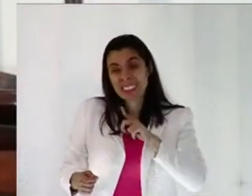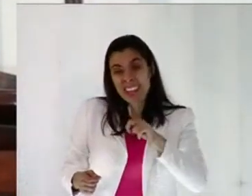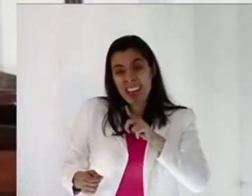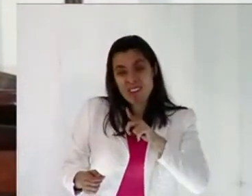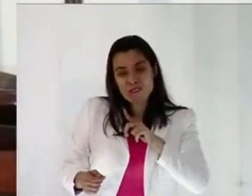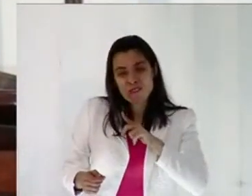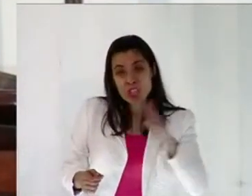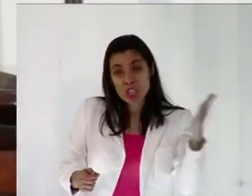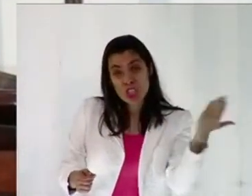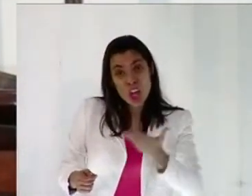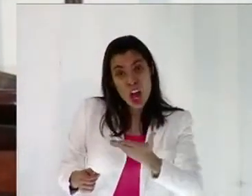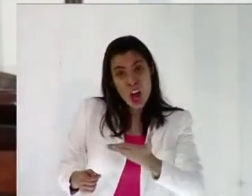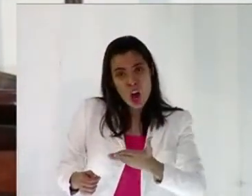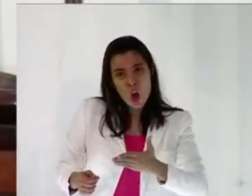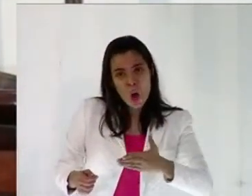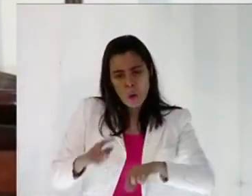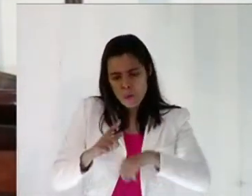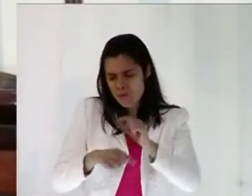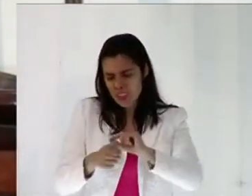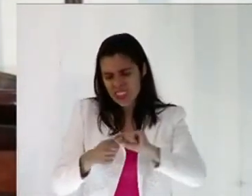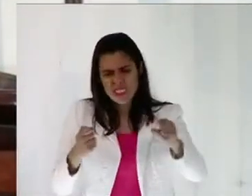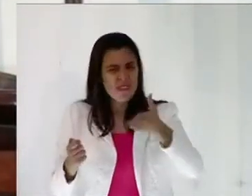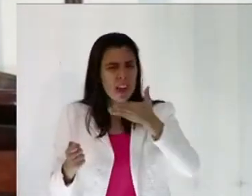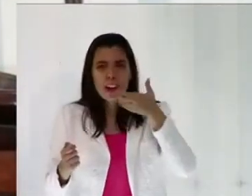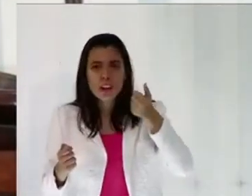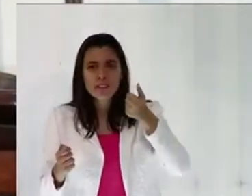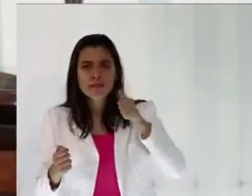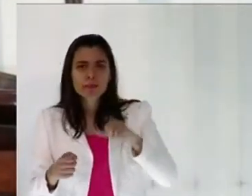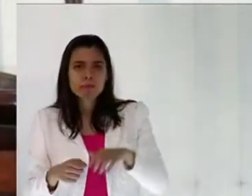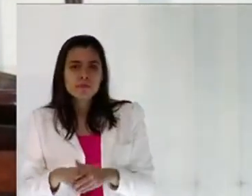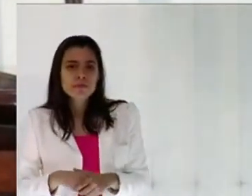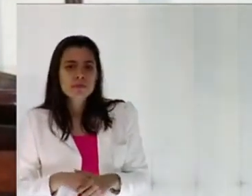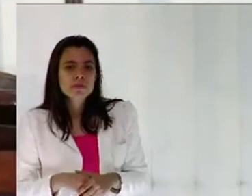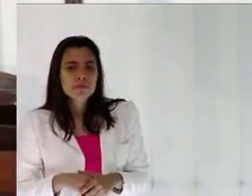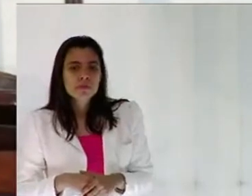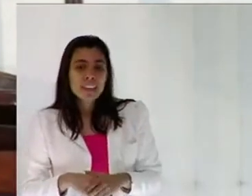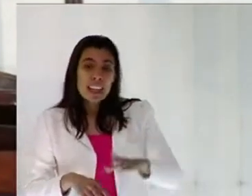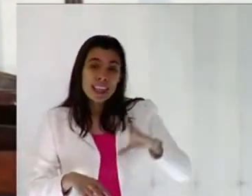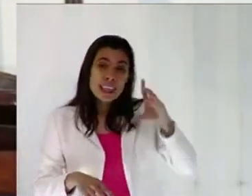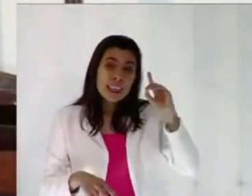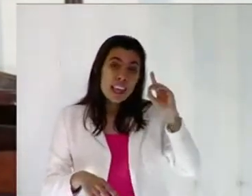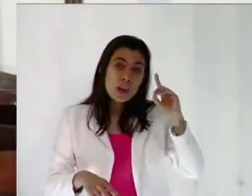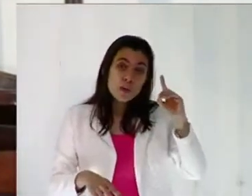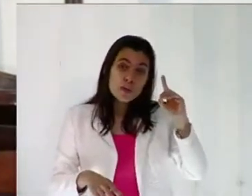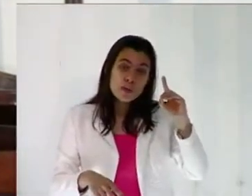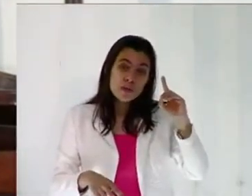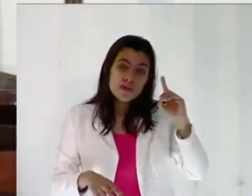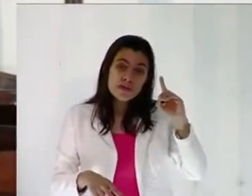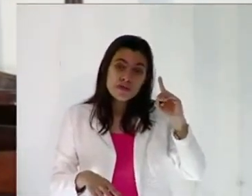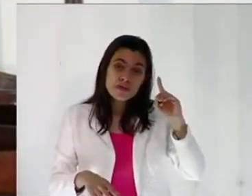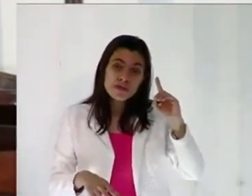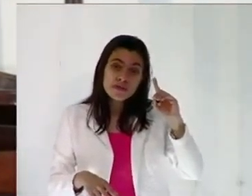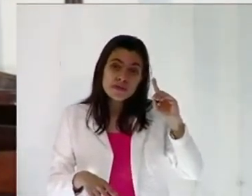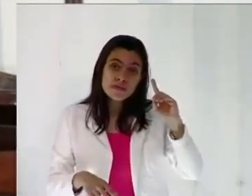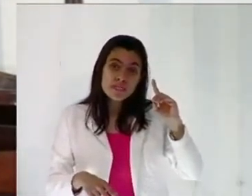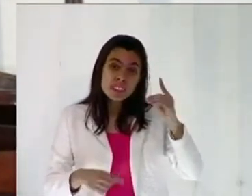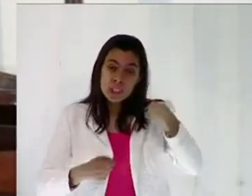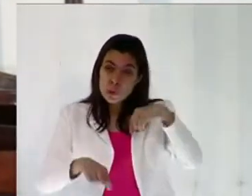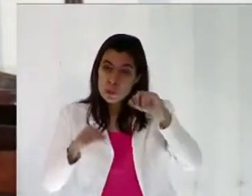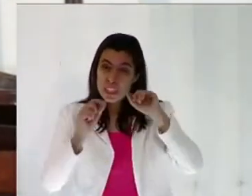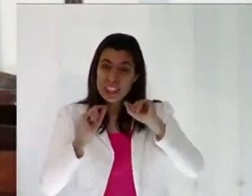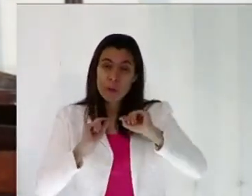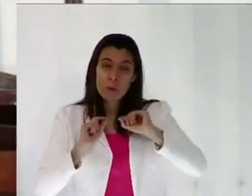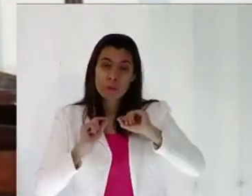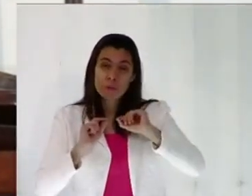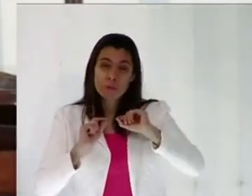já recebemos a maior dádiva da parte de Deus, aquele que não poupou o seu próprio Filho, antes por